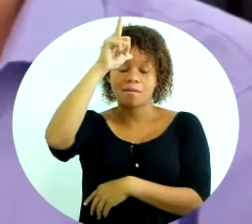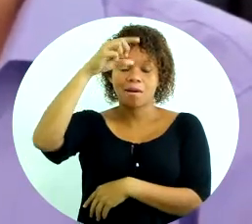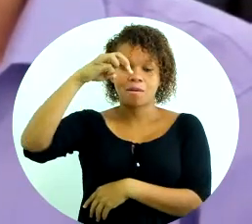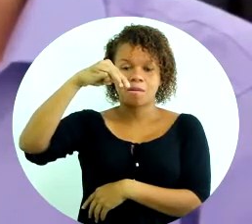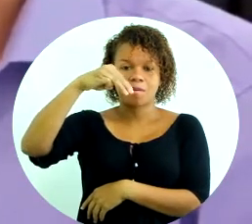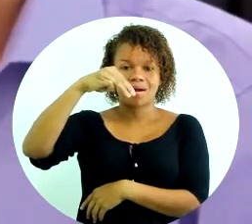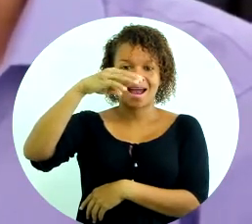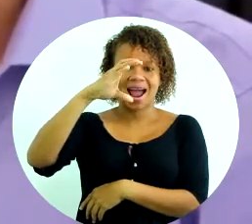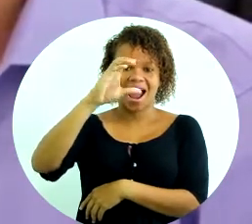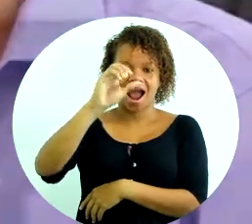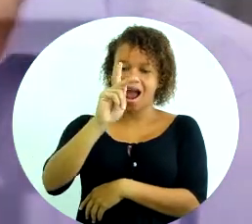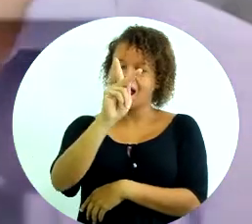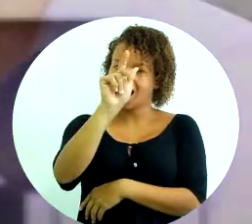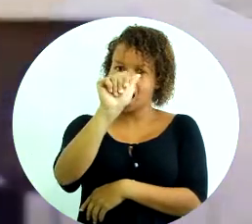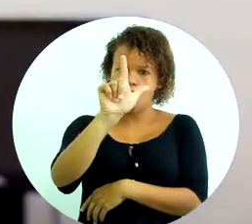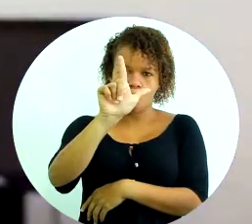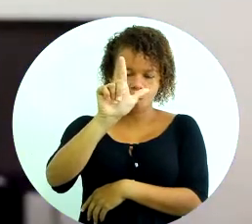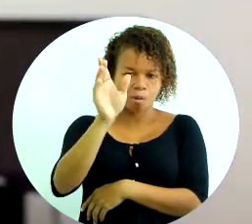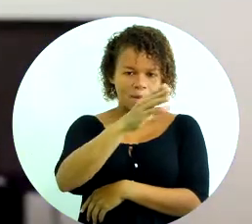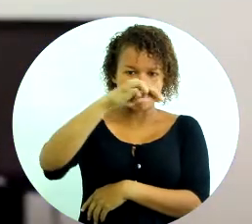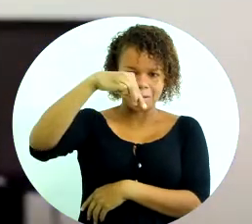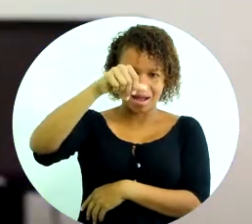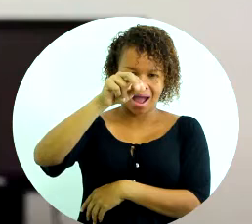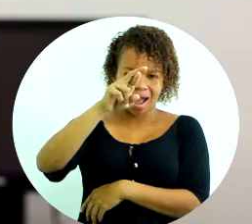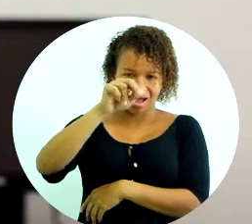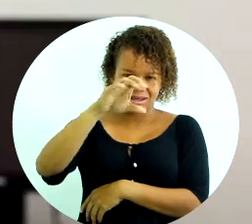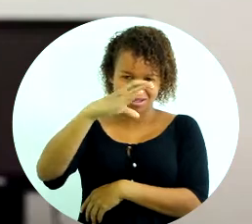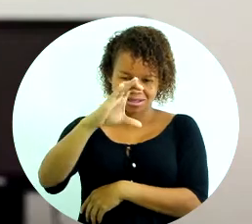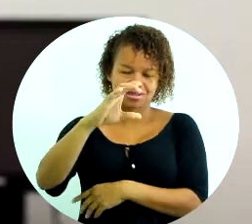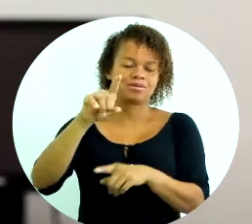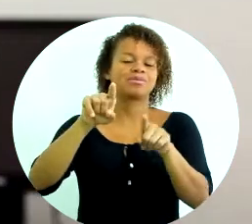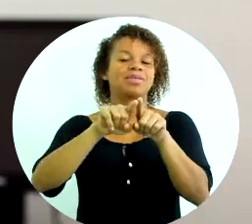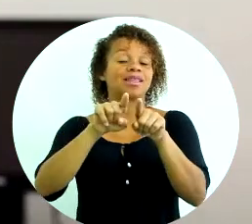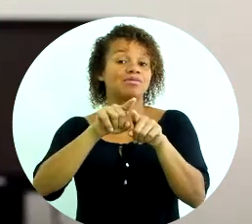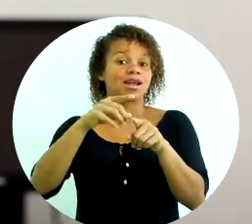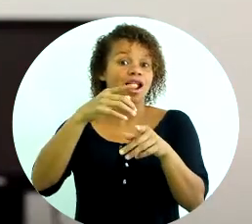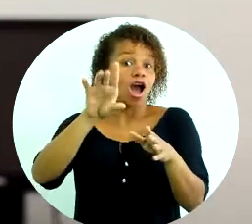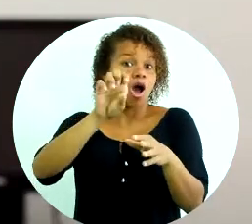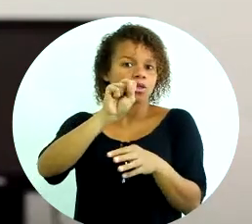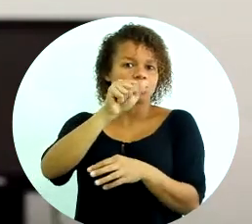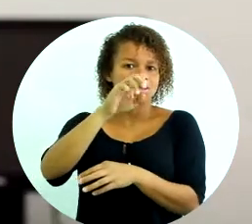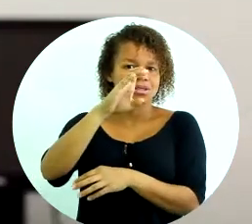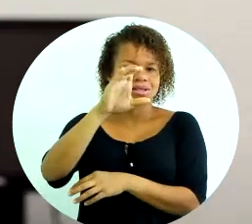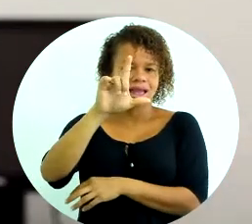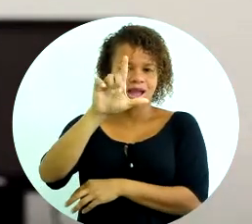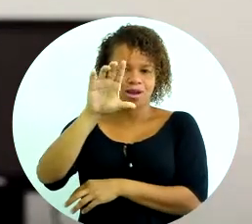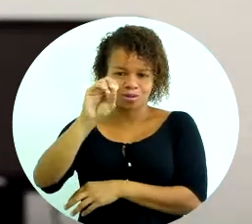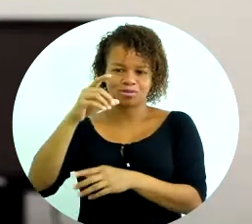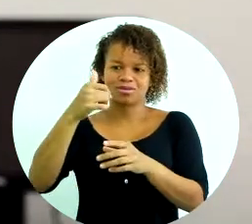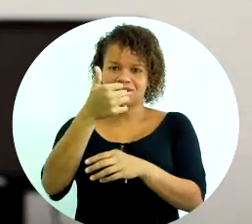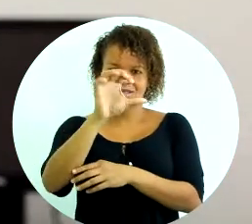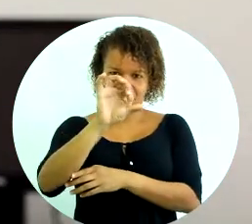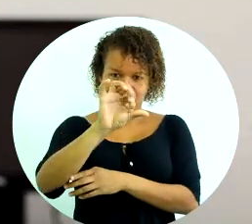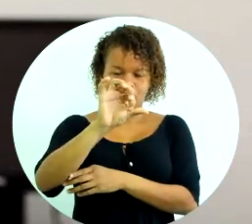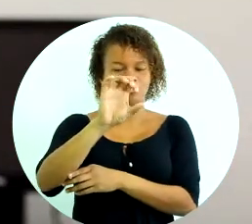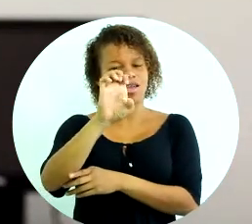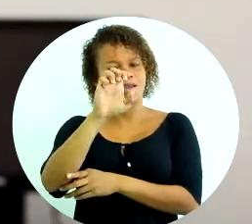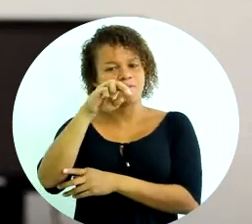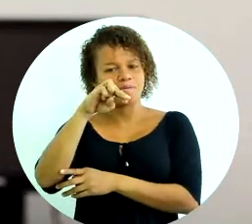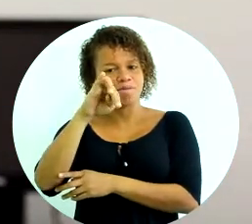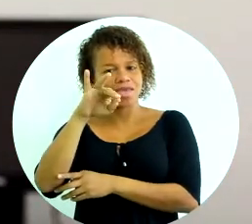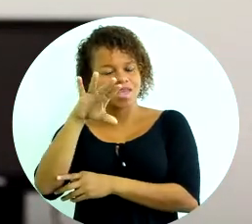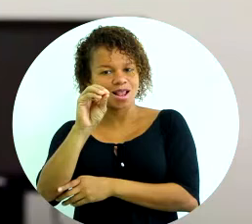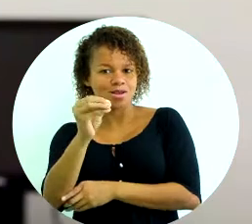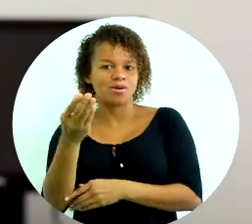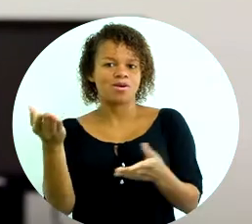o alemão Karl Marx. Sociólogo francês do século XIX, final do século XIX e início do século XX,